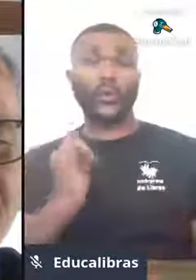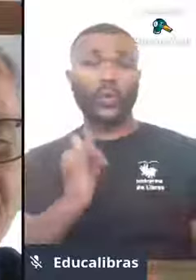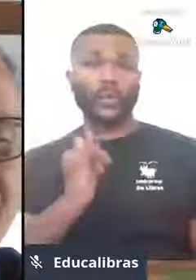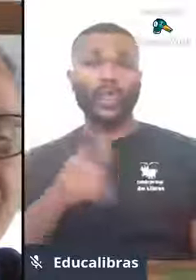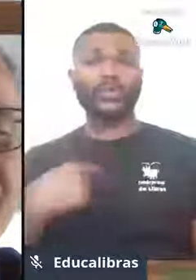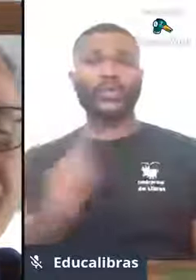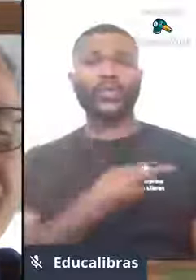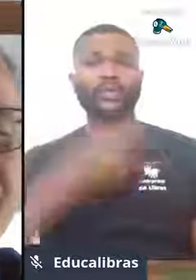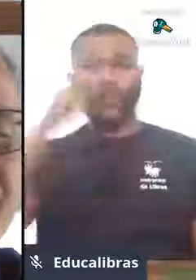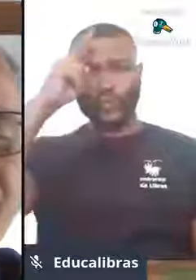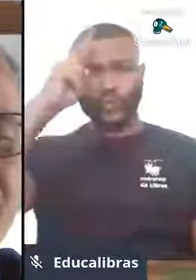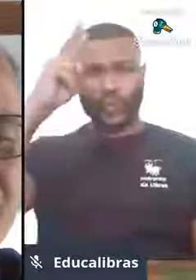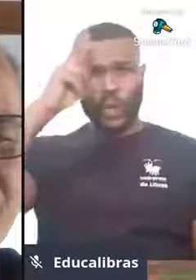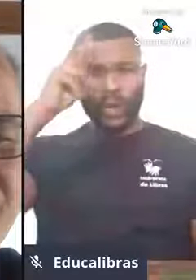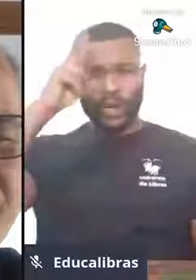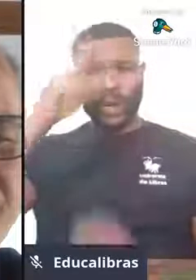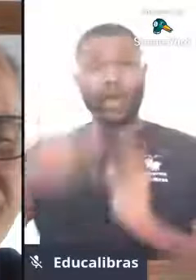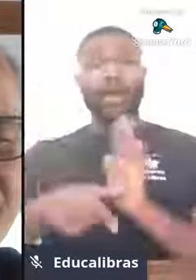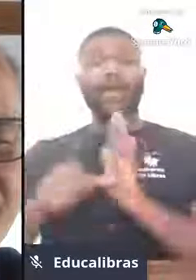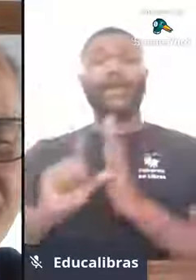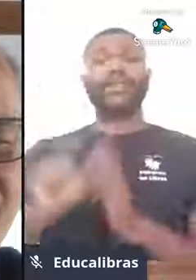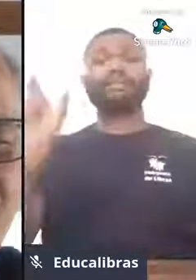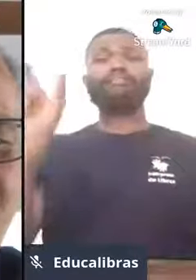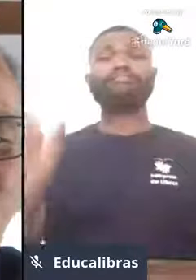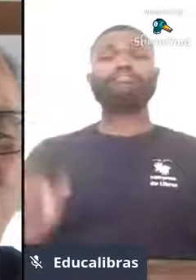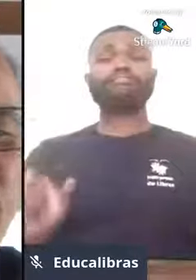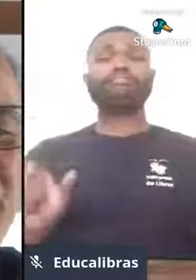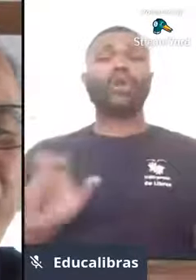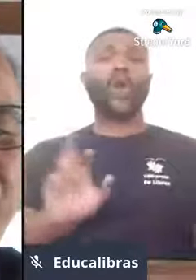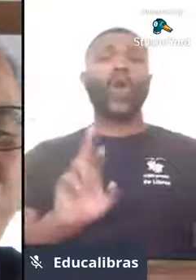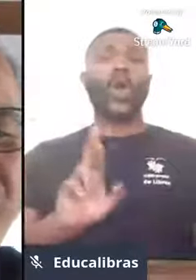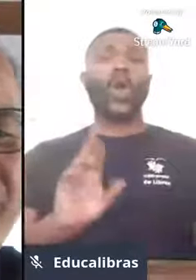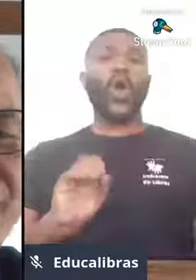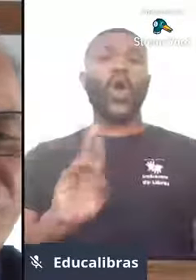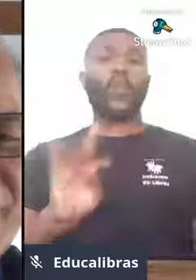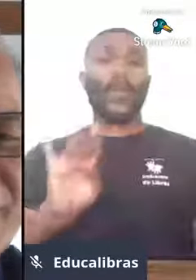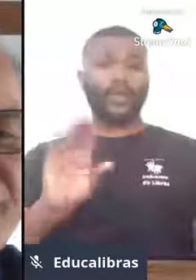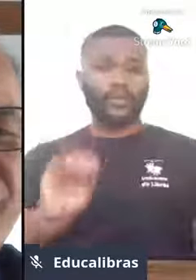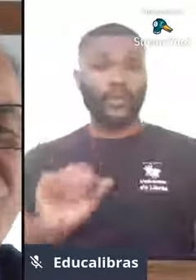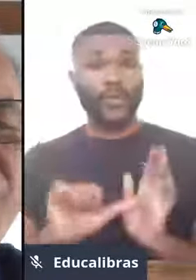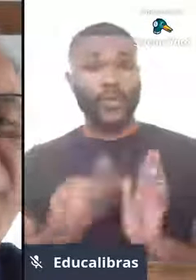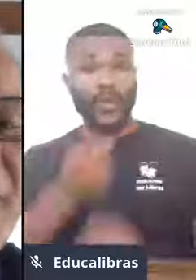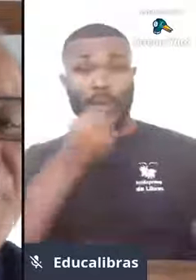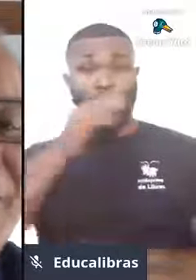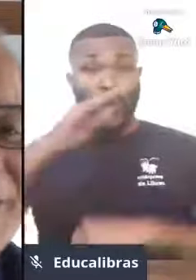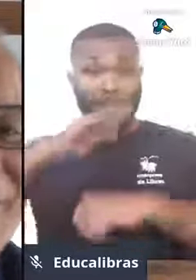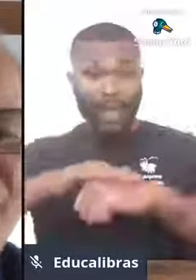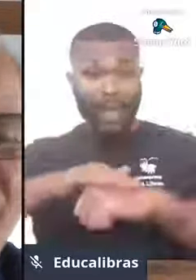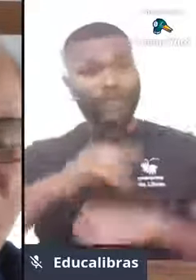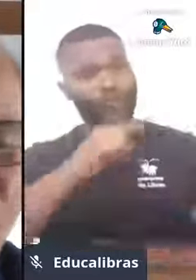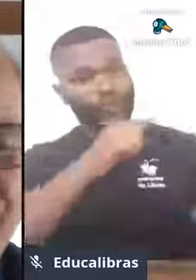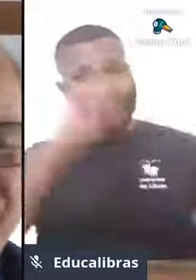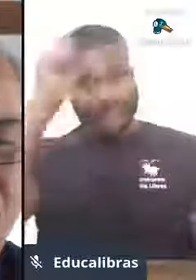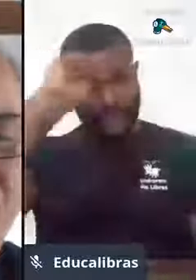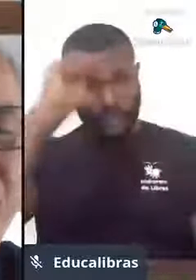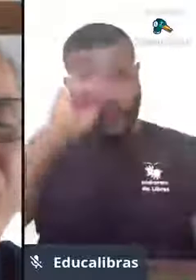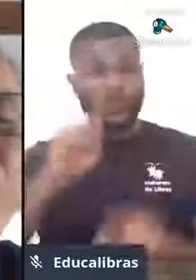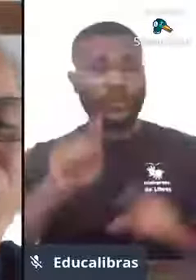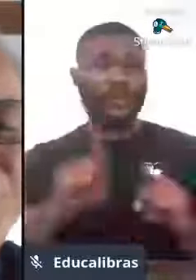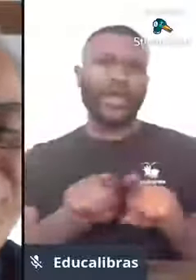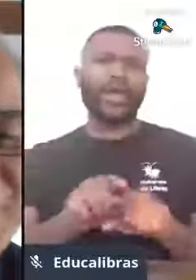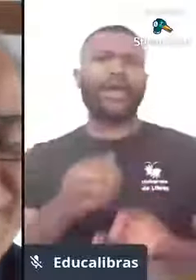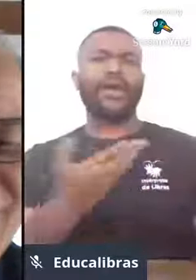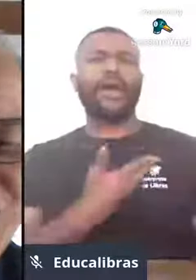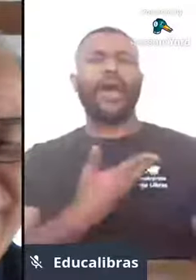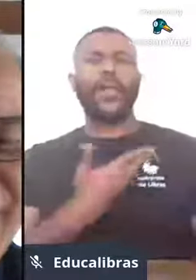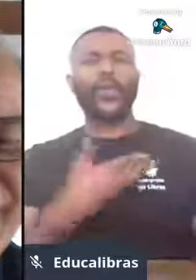histórias, quem que é o Roberto Rios? Bom, em primeiro lugar, boa tarde a você, Cid, também um grande amigo. Tenho o maior orgulho